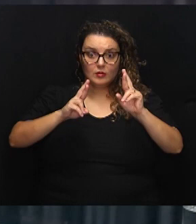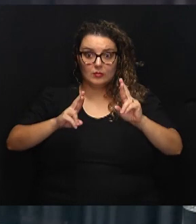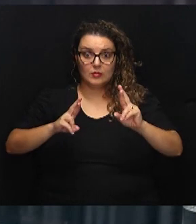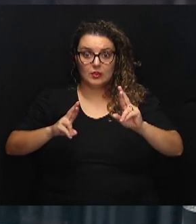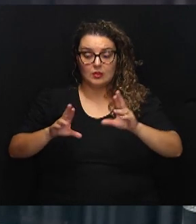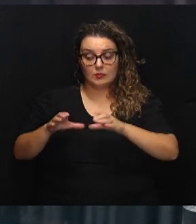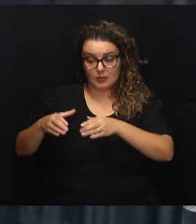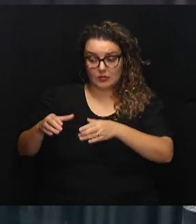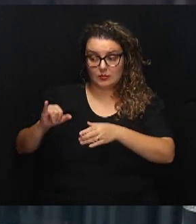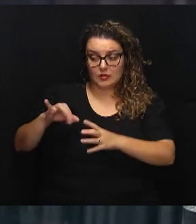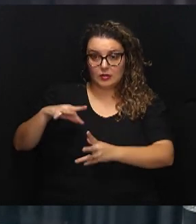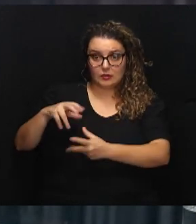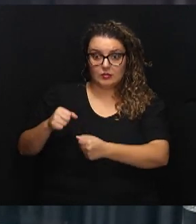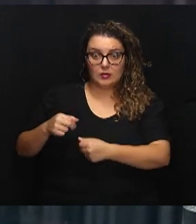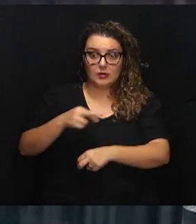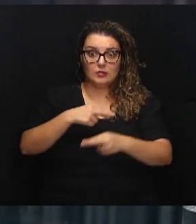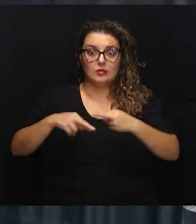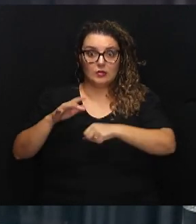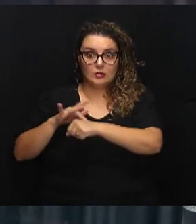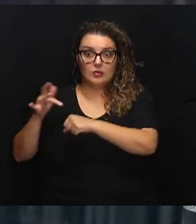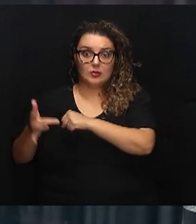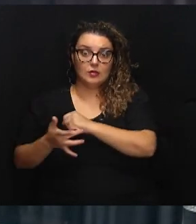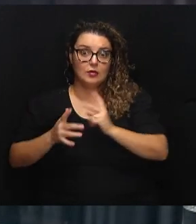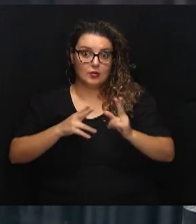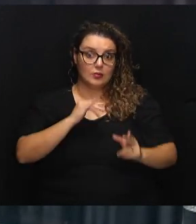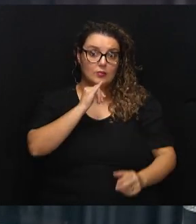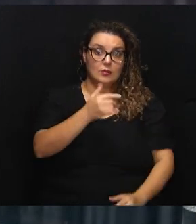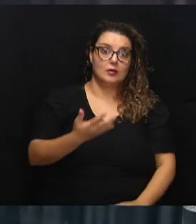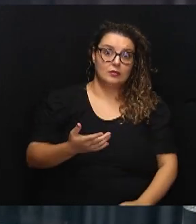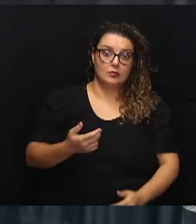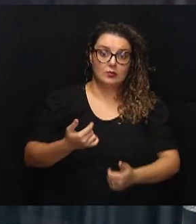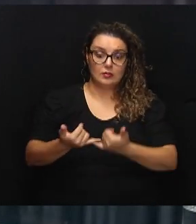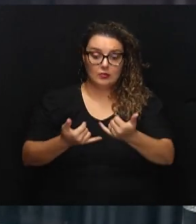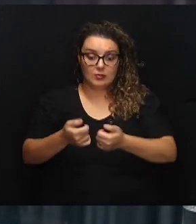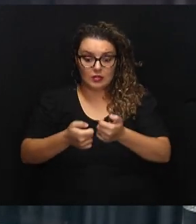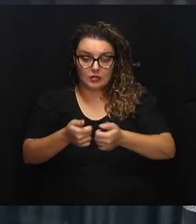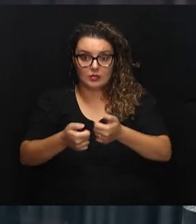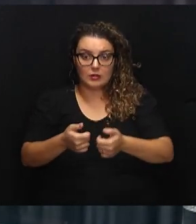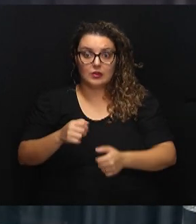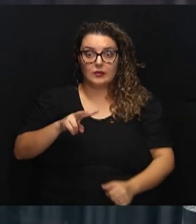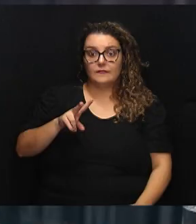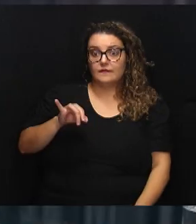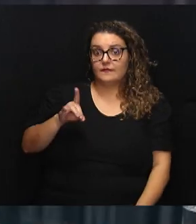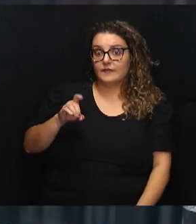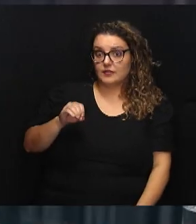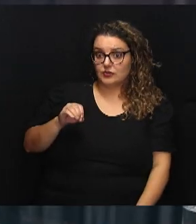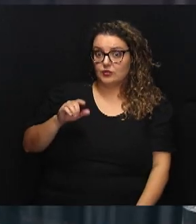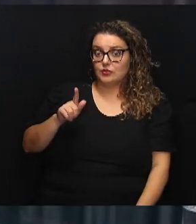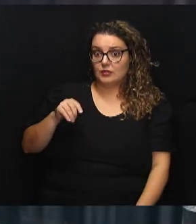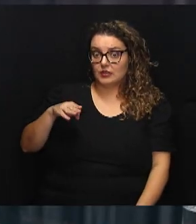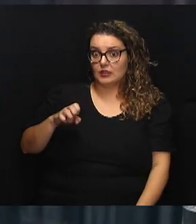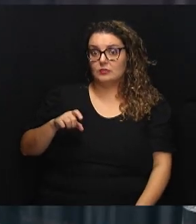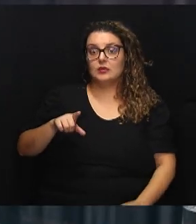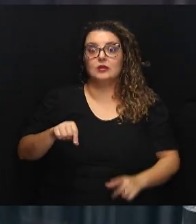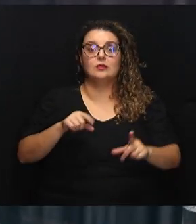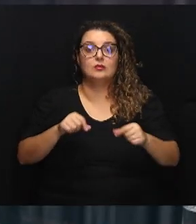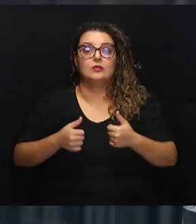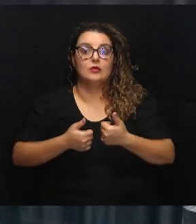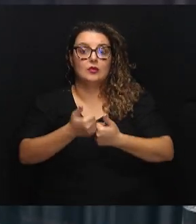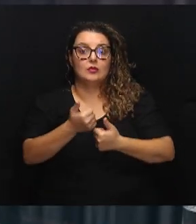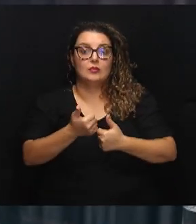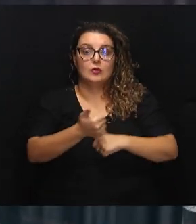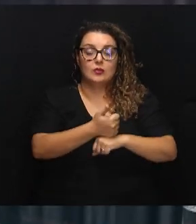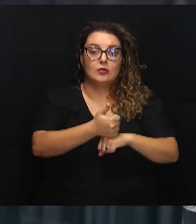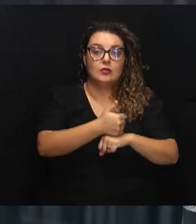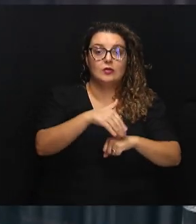tem muito a ver com as redes sociais, como você falou, videogames também. O pessoal acaba escolhendo aquele jogador que é